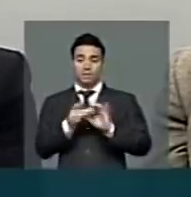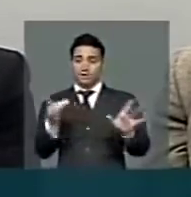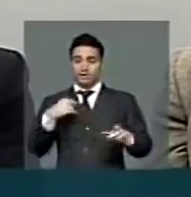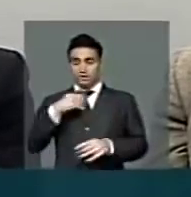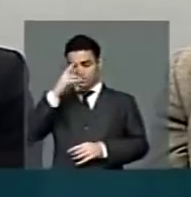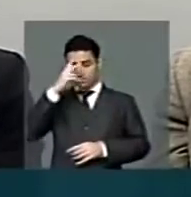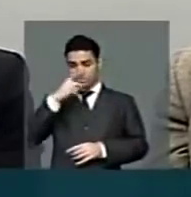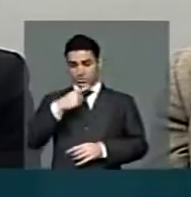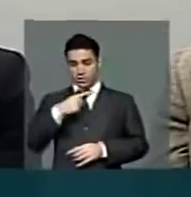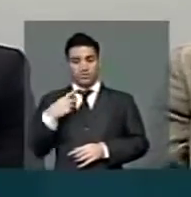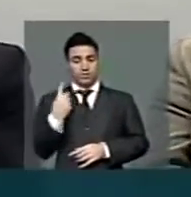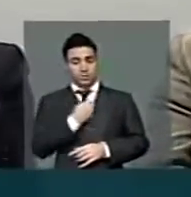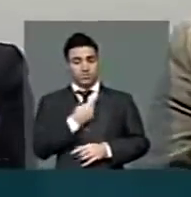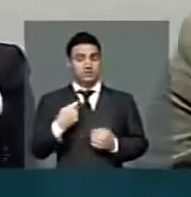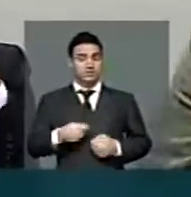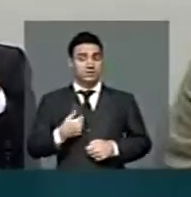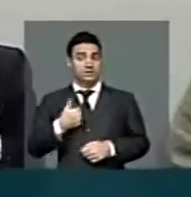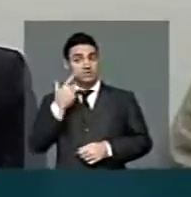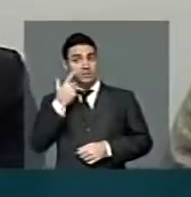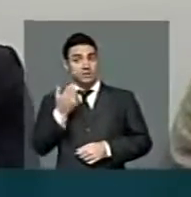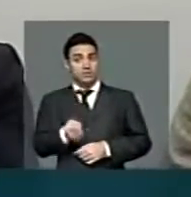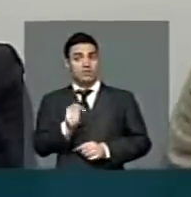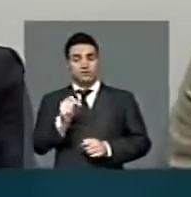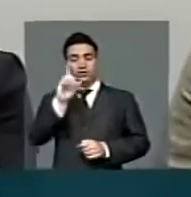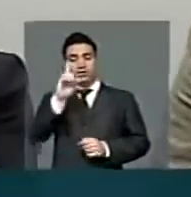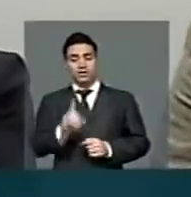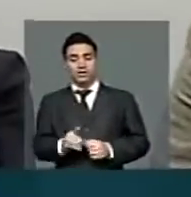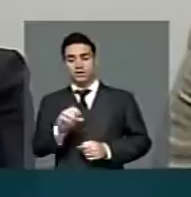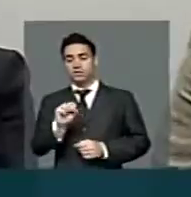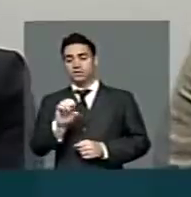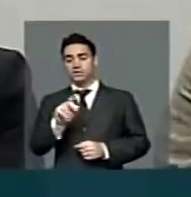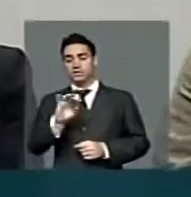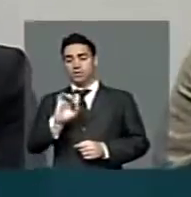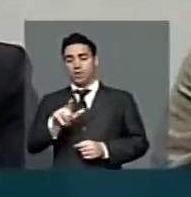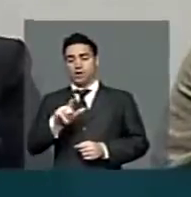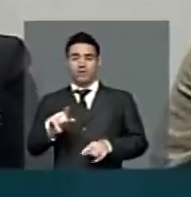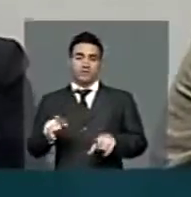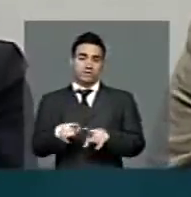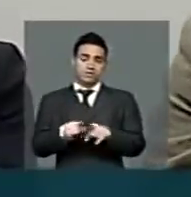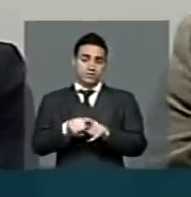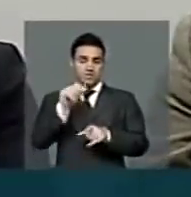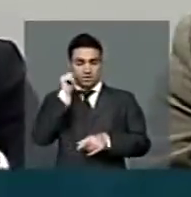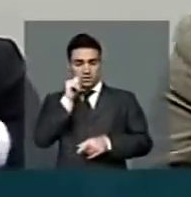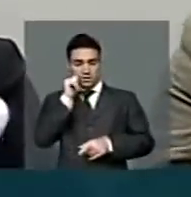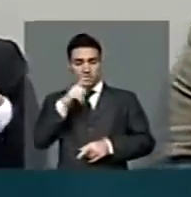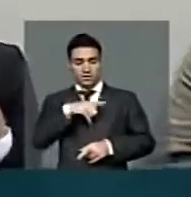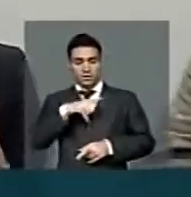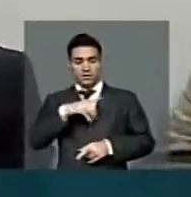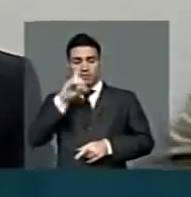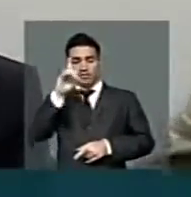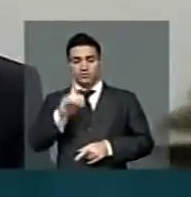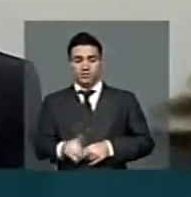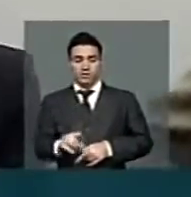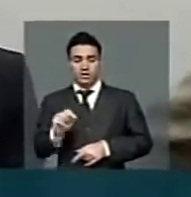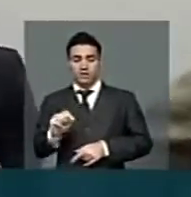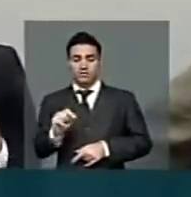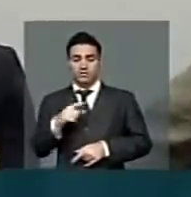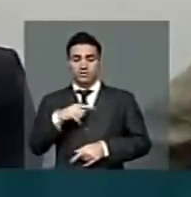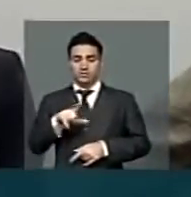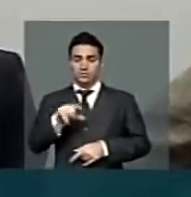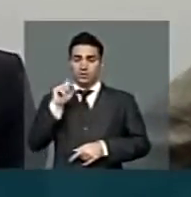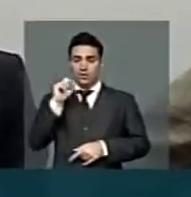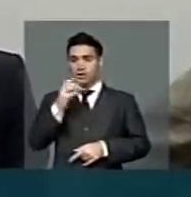gente precisa reconhecer que entre os direitos sexuais e reprodutivos das mulheres está o direito de escolher